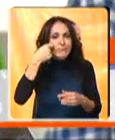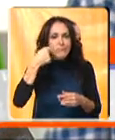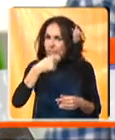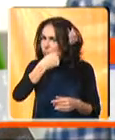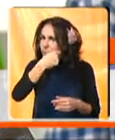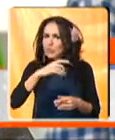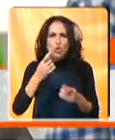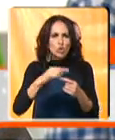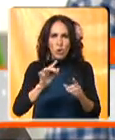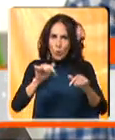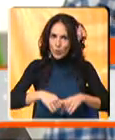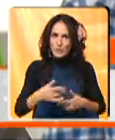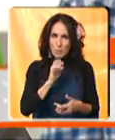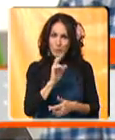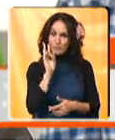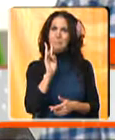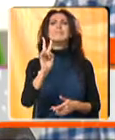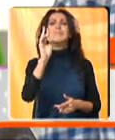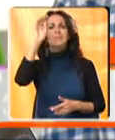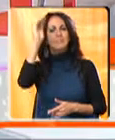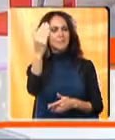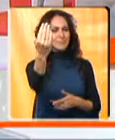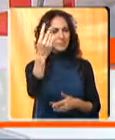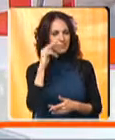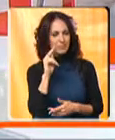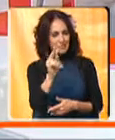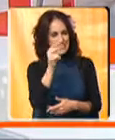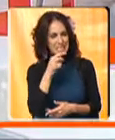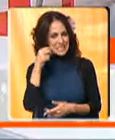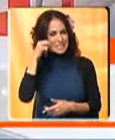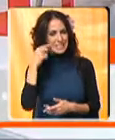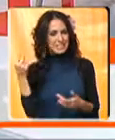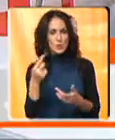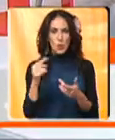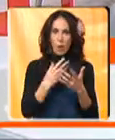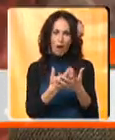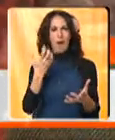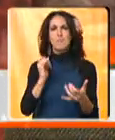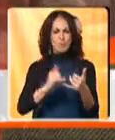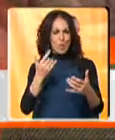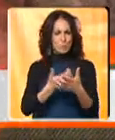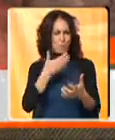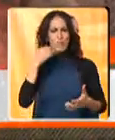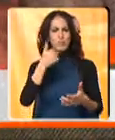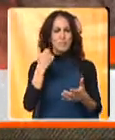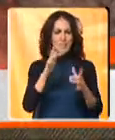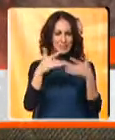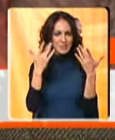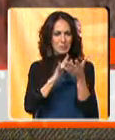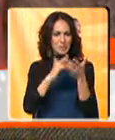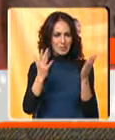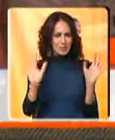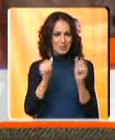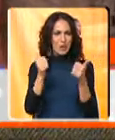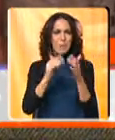frente. Uhum. Hoje em dia já posso outra vez olhar para a frente e pelo menos, quer dizer, não vou dizer que sou aquela estampa, não estou aqui para aparecer numa revista, mas pelo